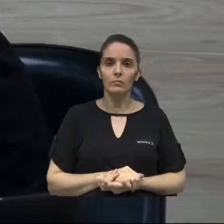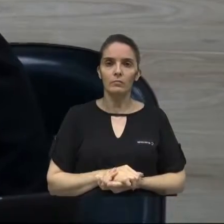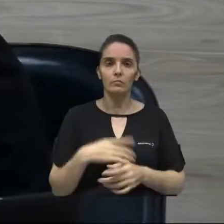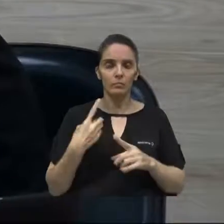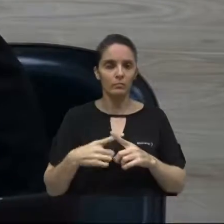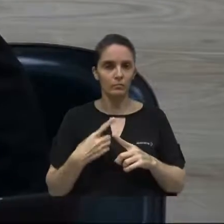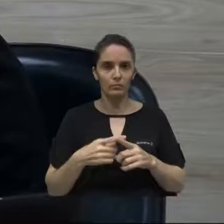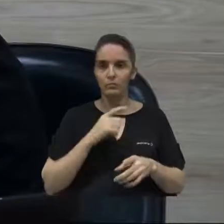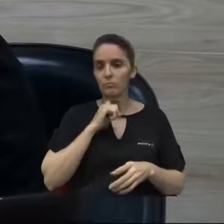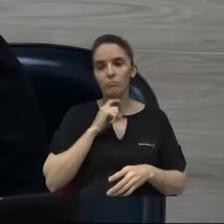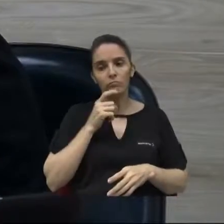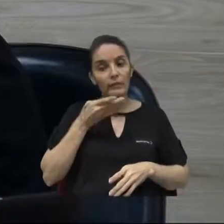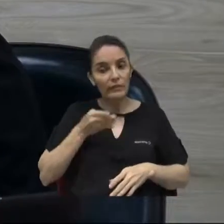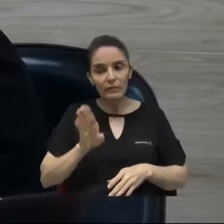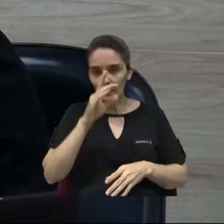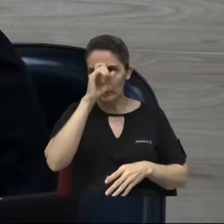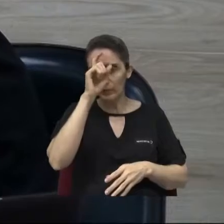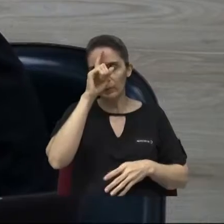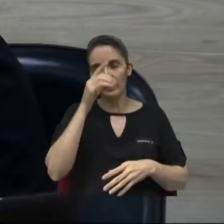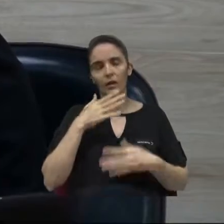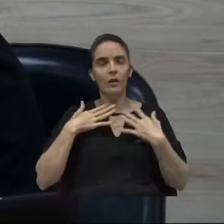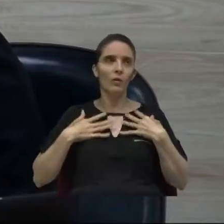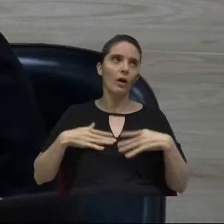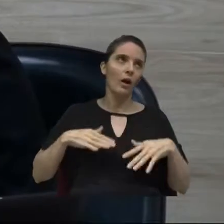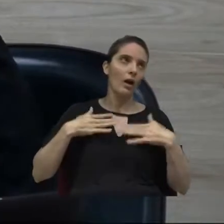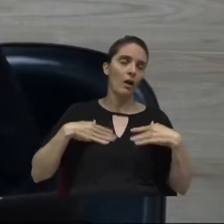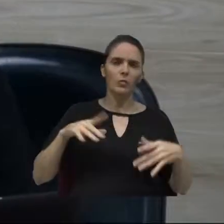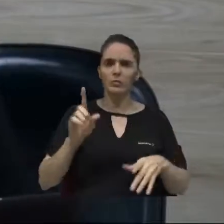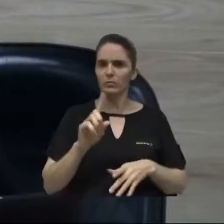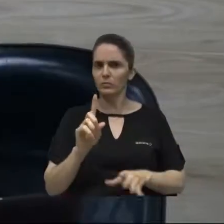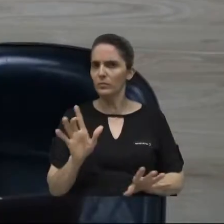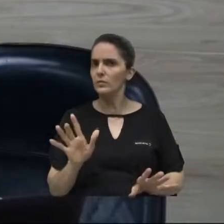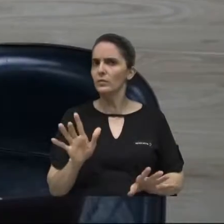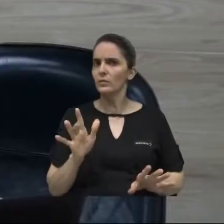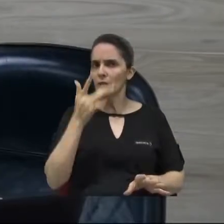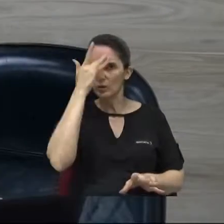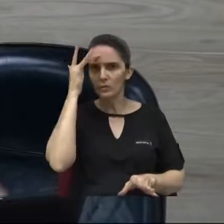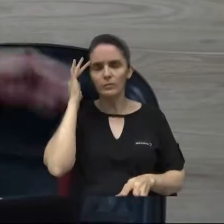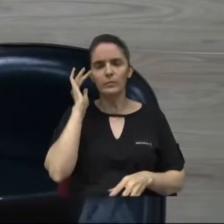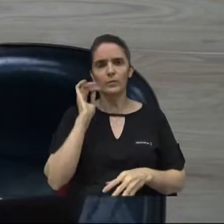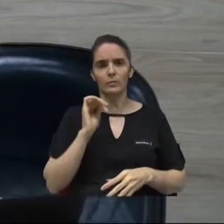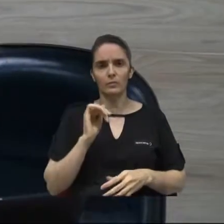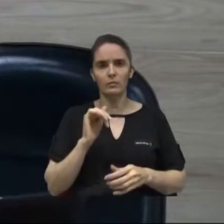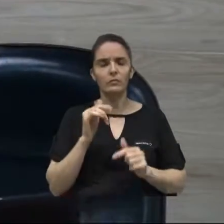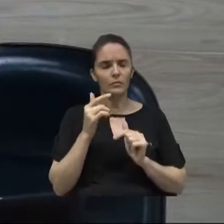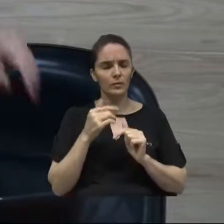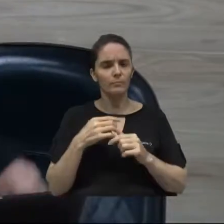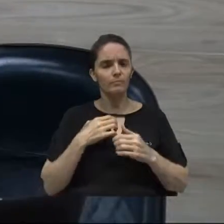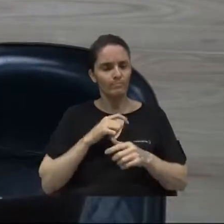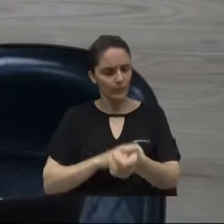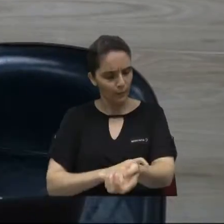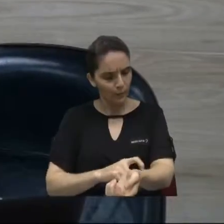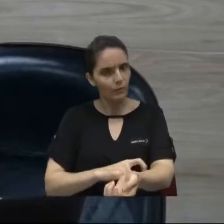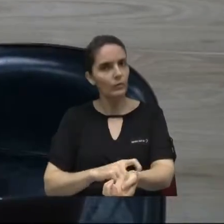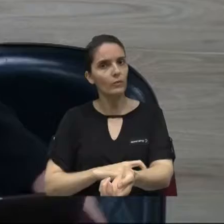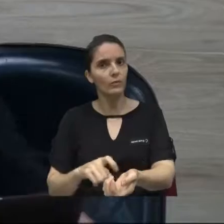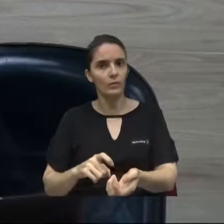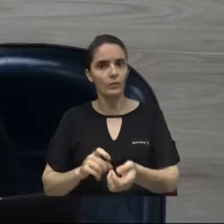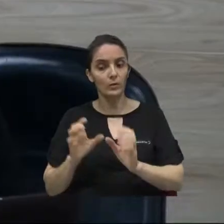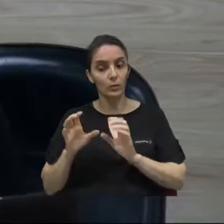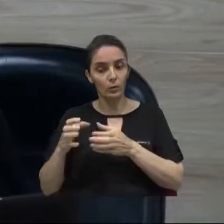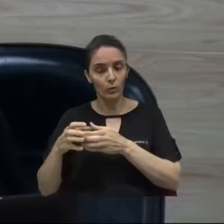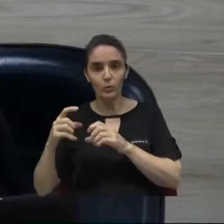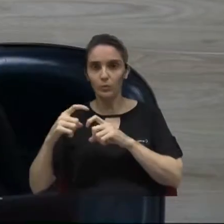tranquila. Há todo um lado psicológico que a equipe médica,